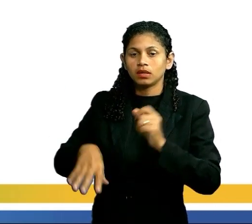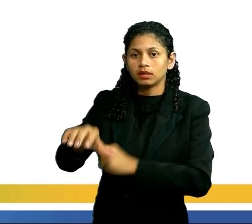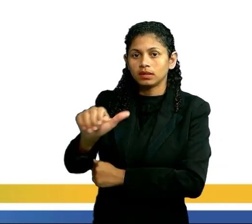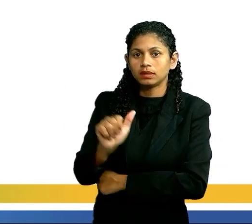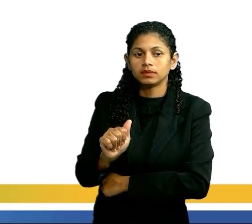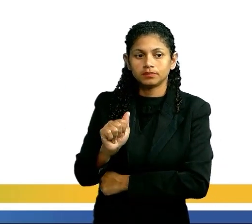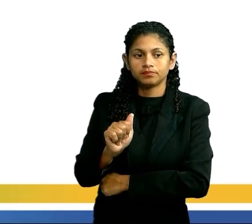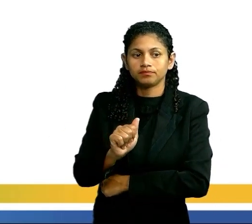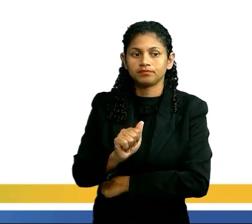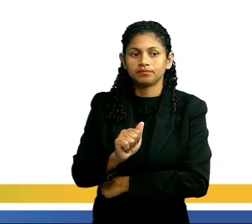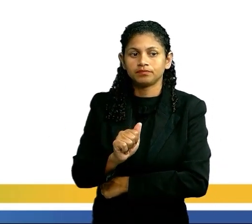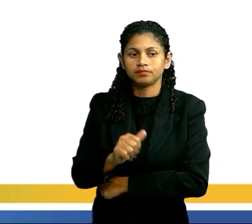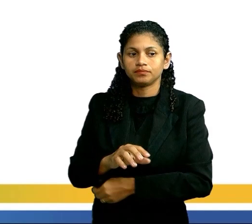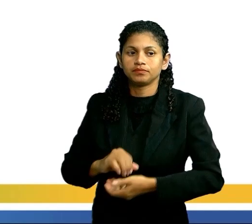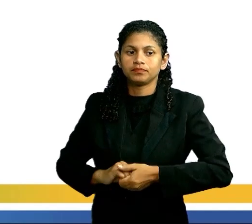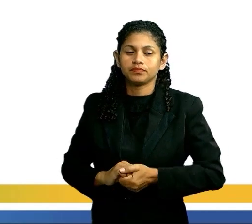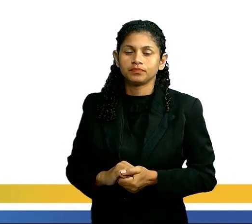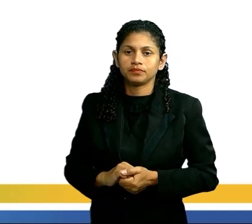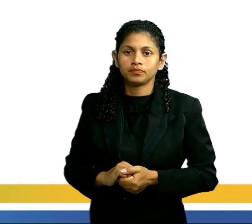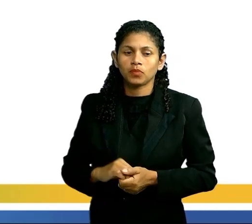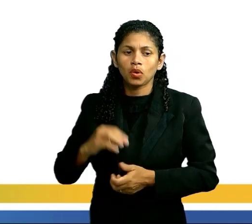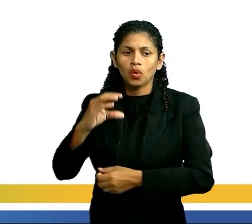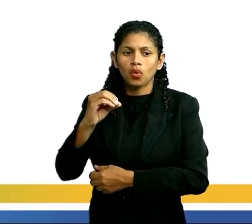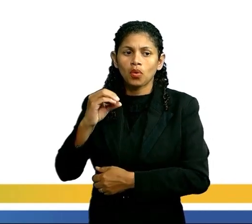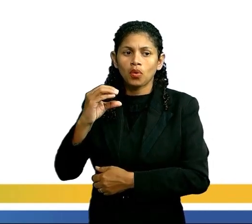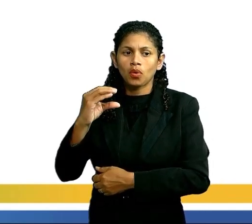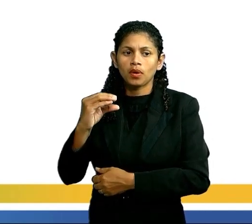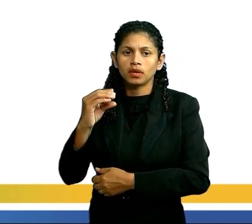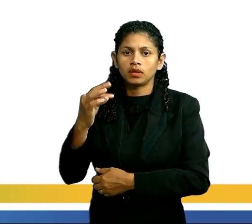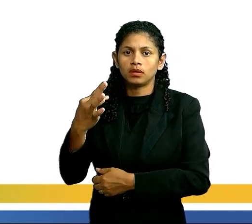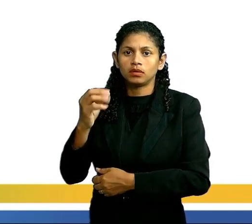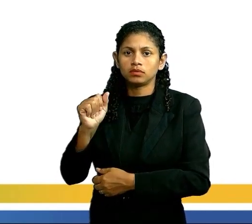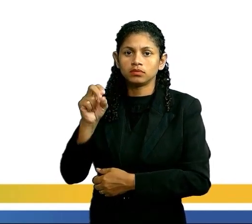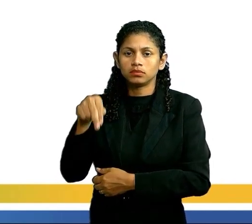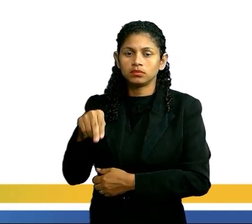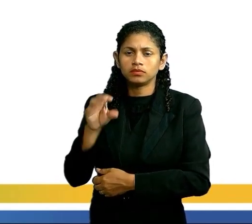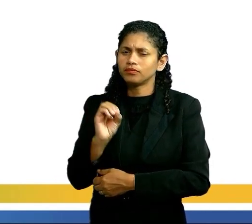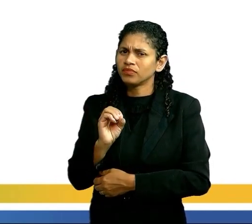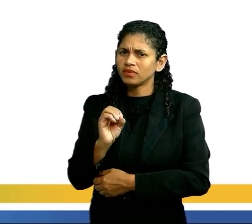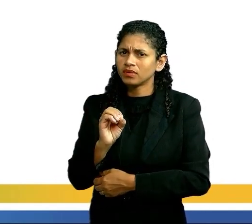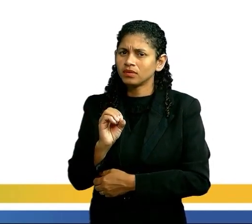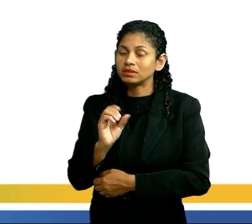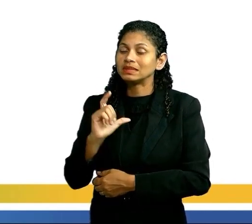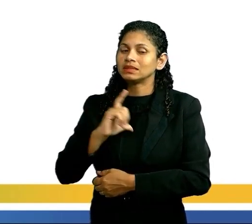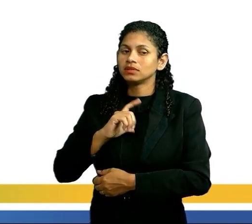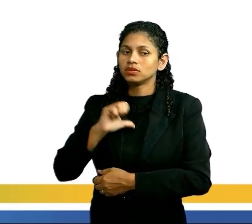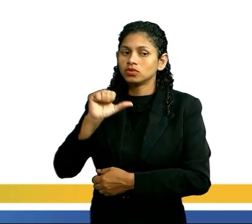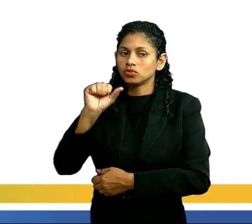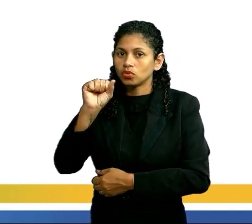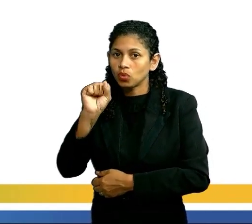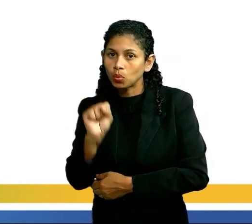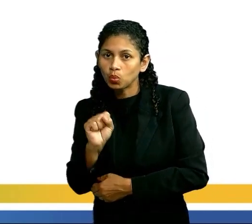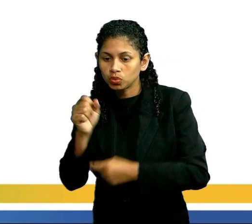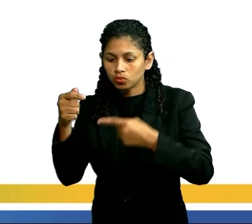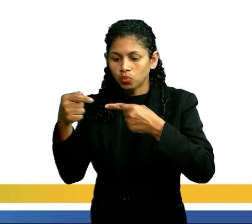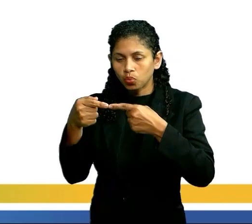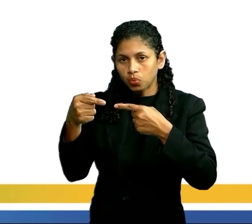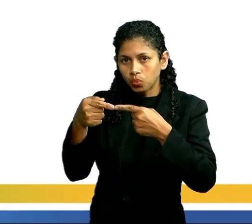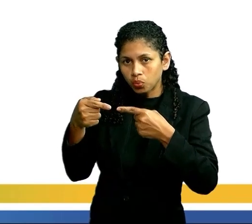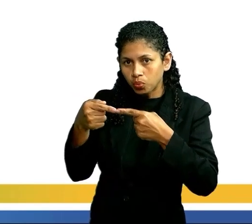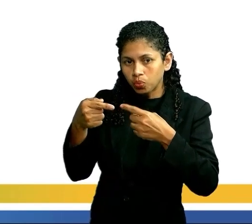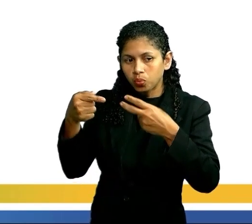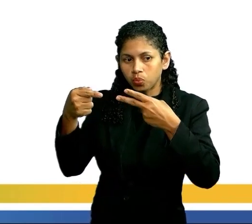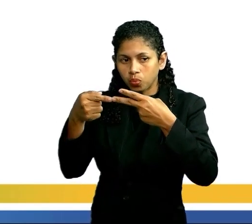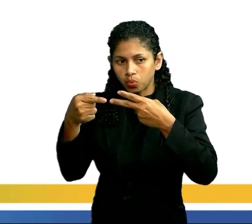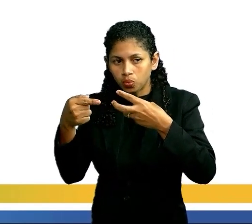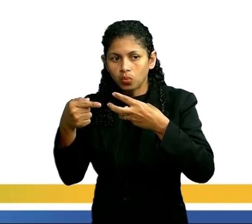Tem 8 ligações. Mas é cíclico? Não, porque senão tinha o nome ciclo na frente. B. Benzeno. Ele é